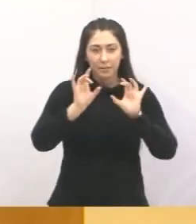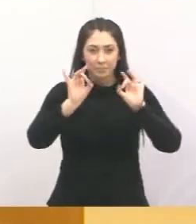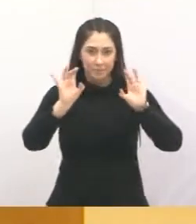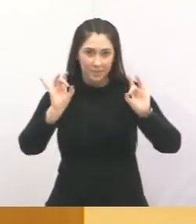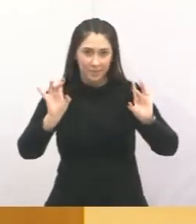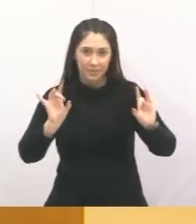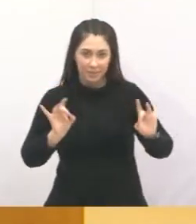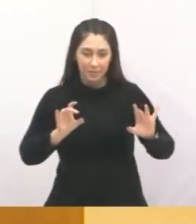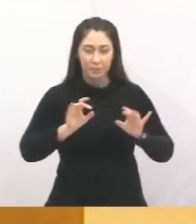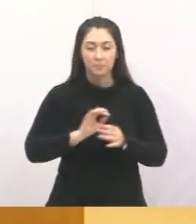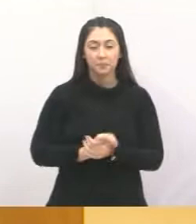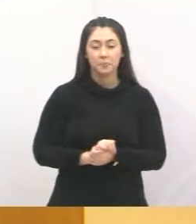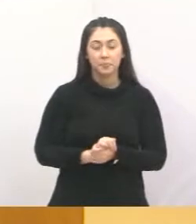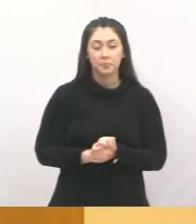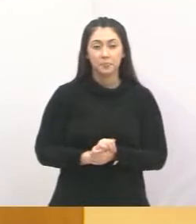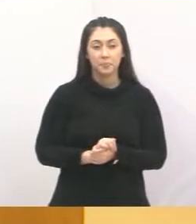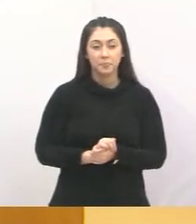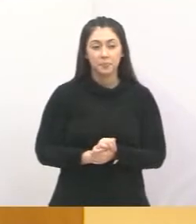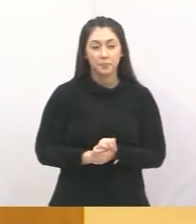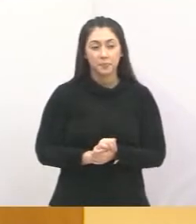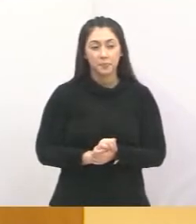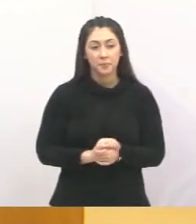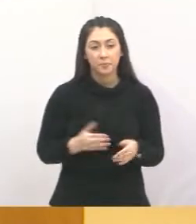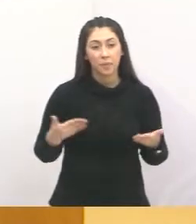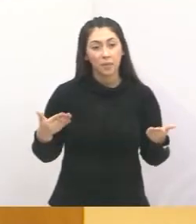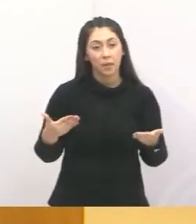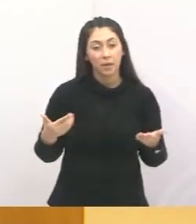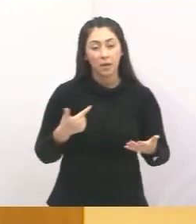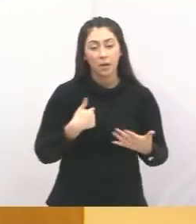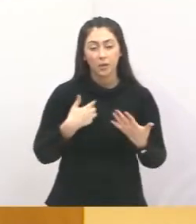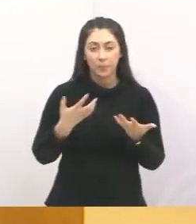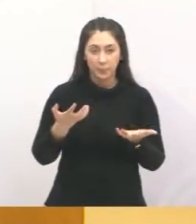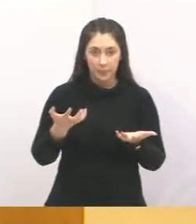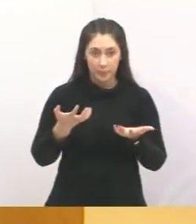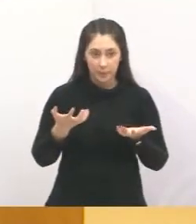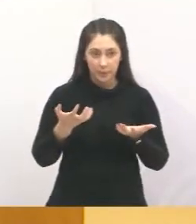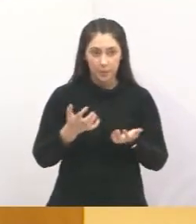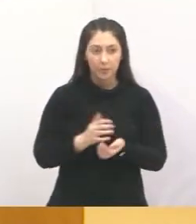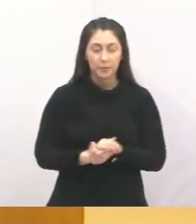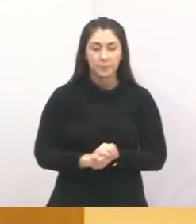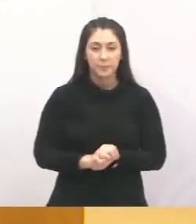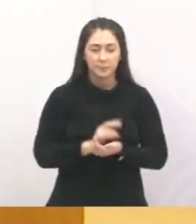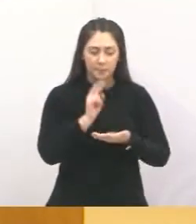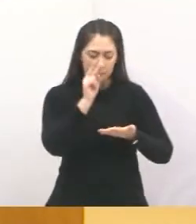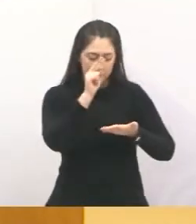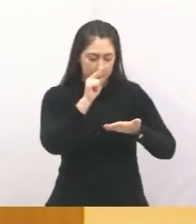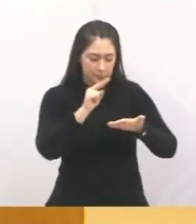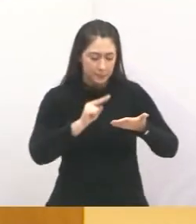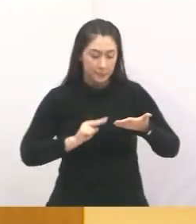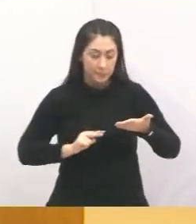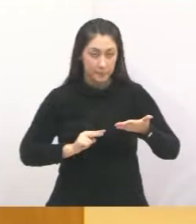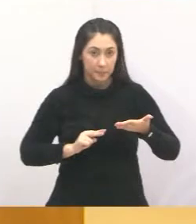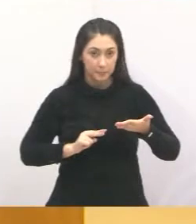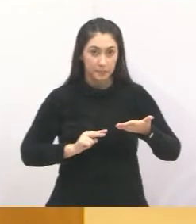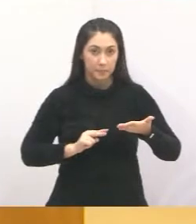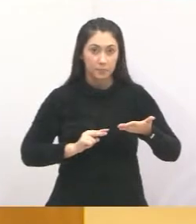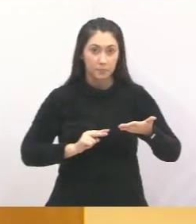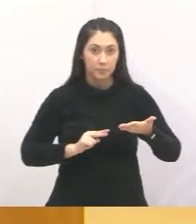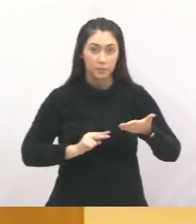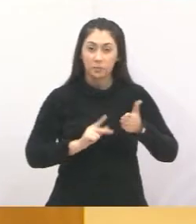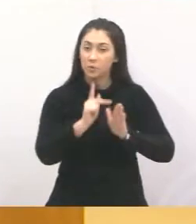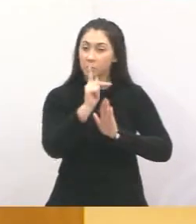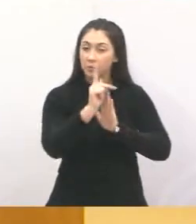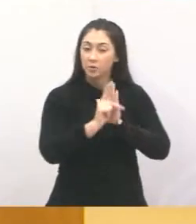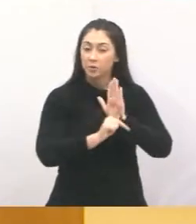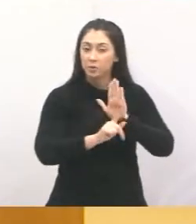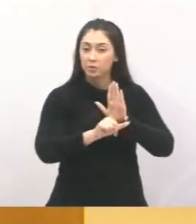lei ordinária. E agora gostaria de estar lendo para vocês o projeto